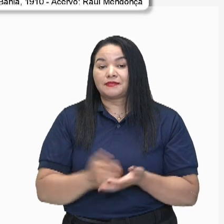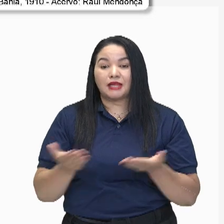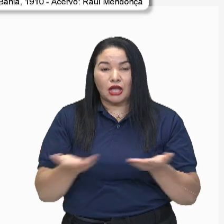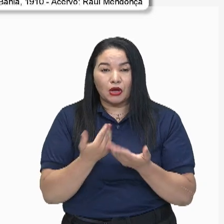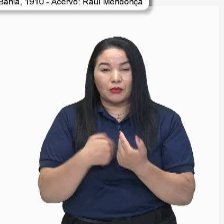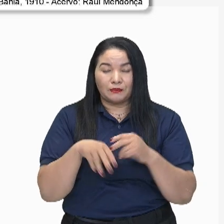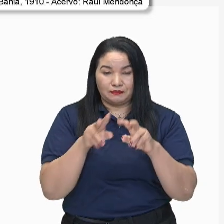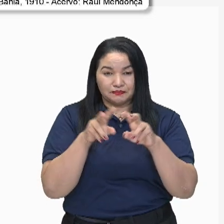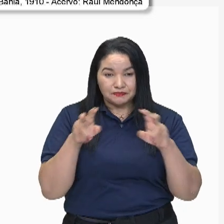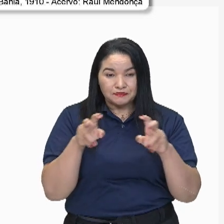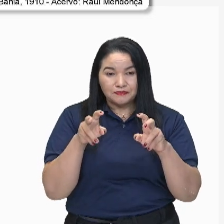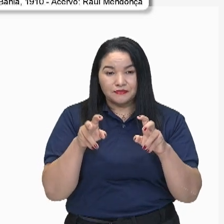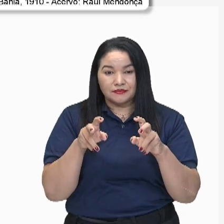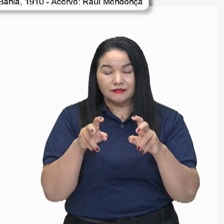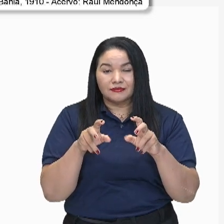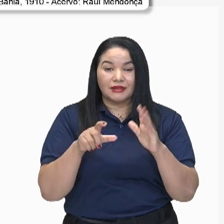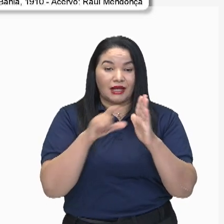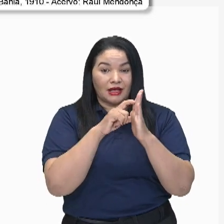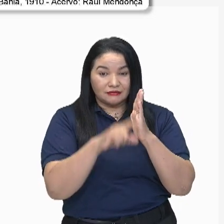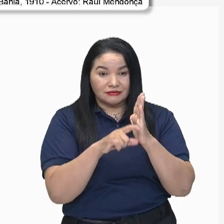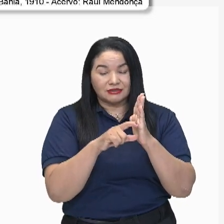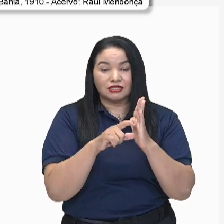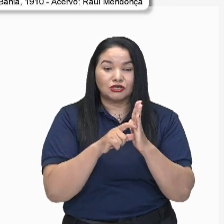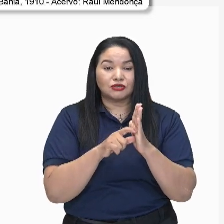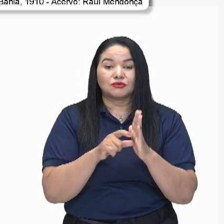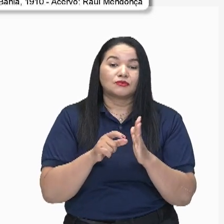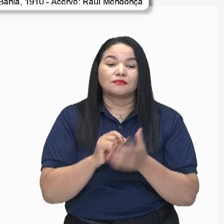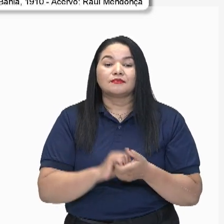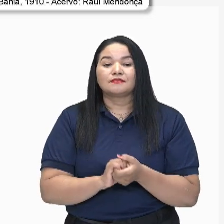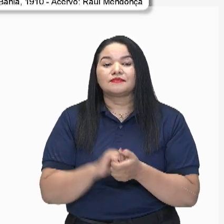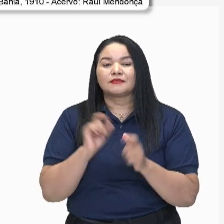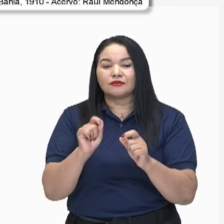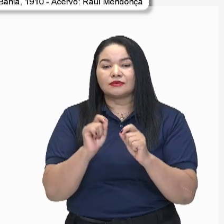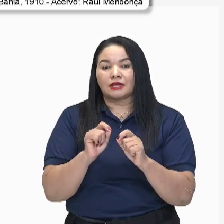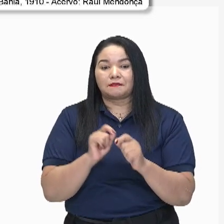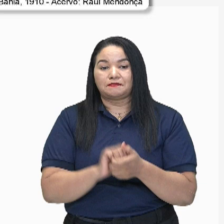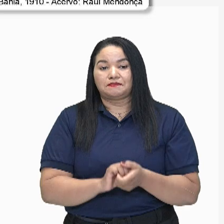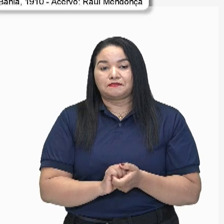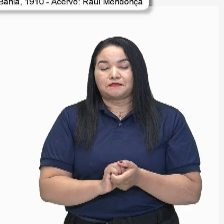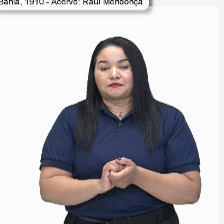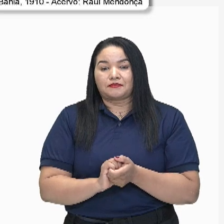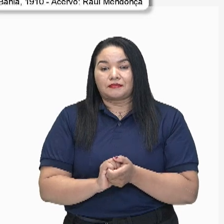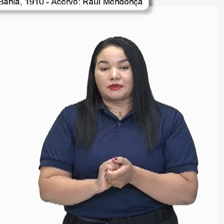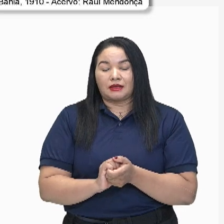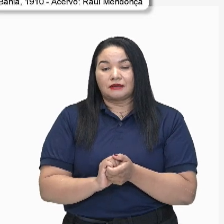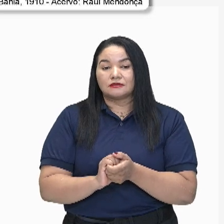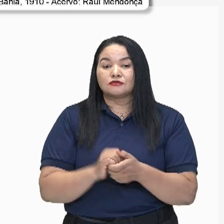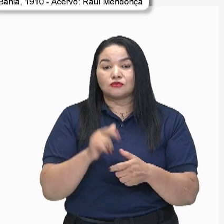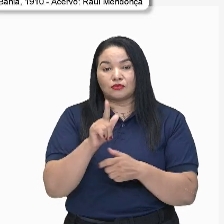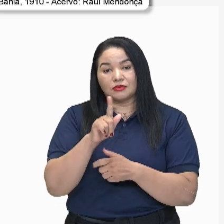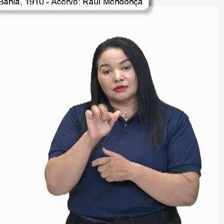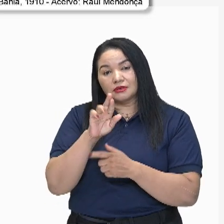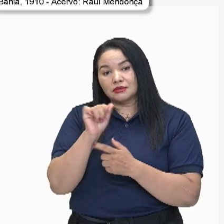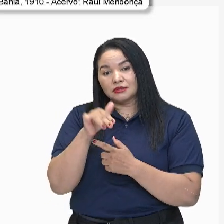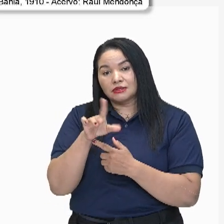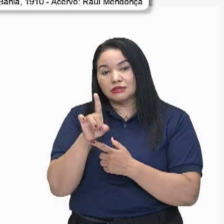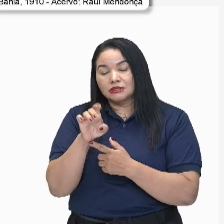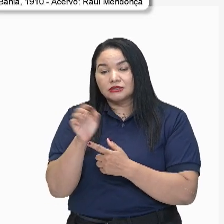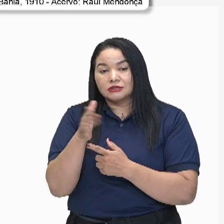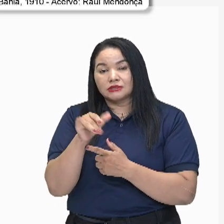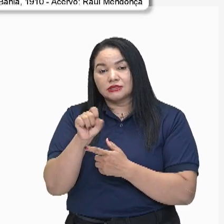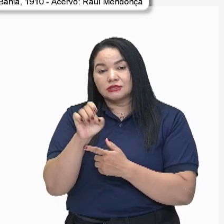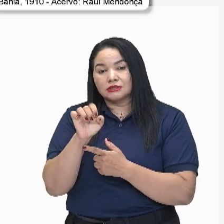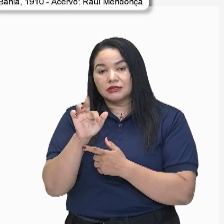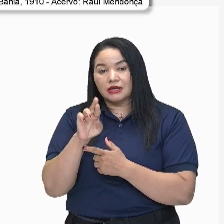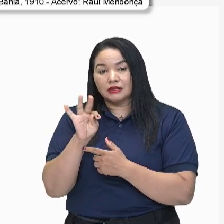Grande Sertão Veredas. A figura dos jagunços ali representadas na nossa foto, que fala um pouco sobre essas